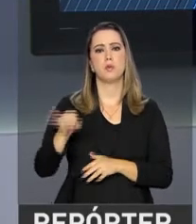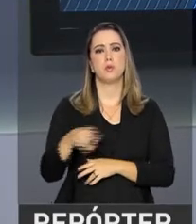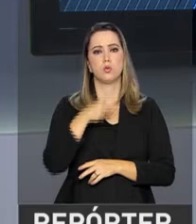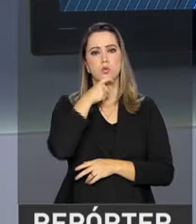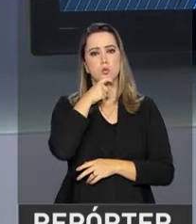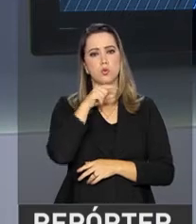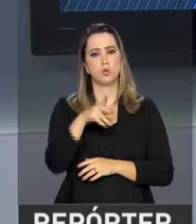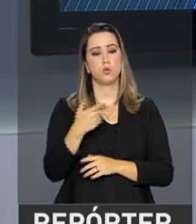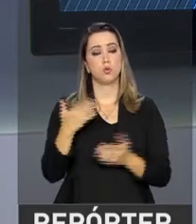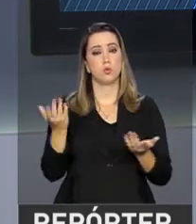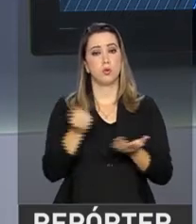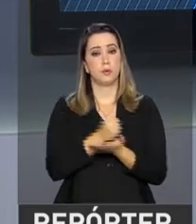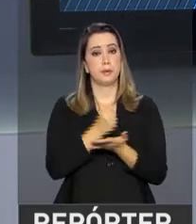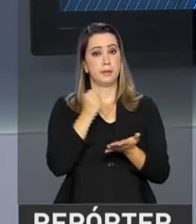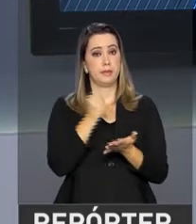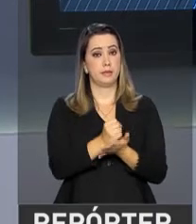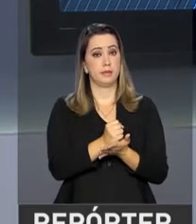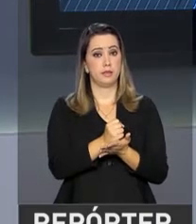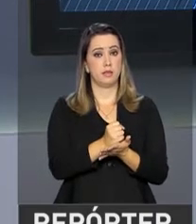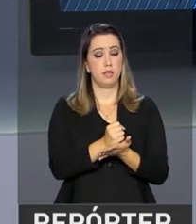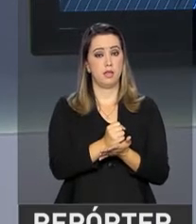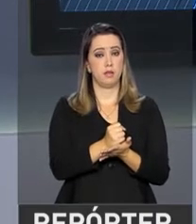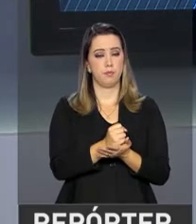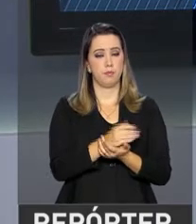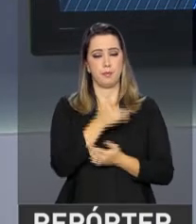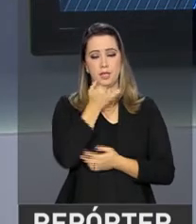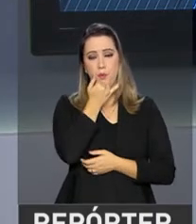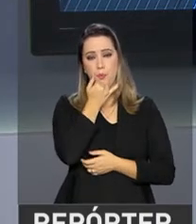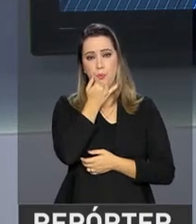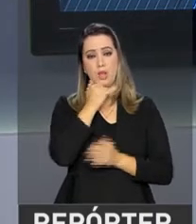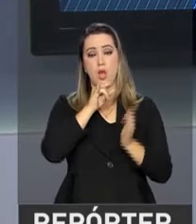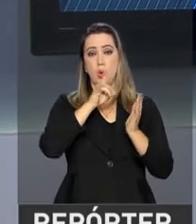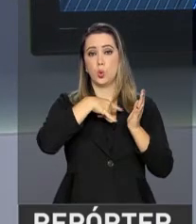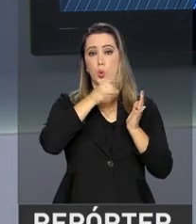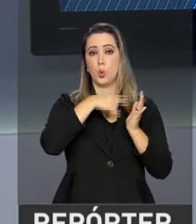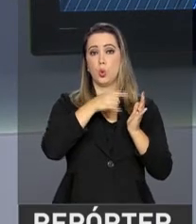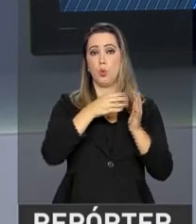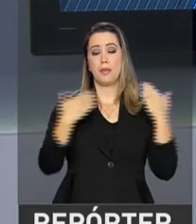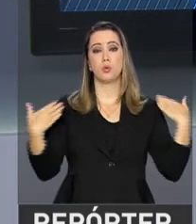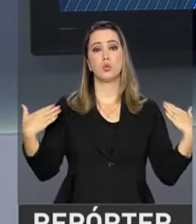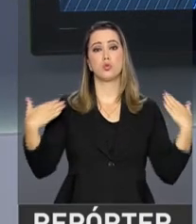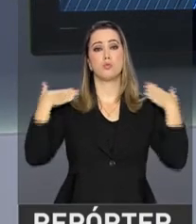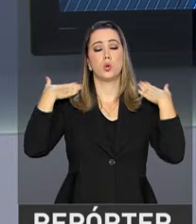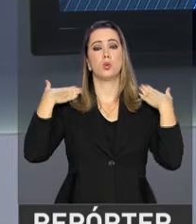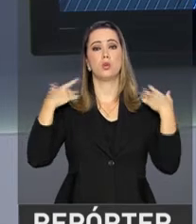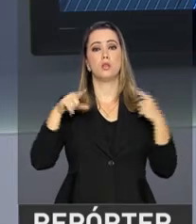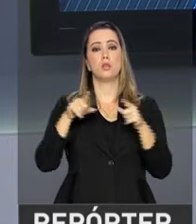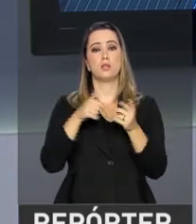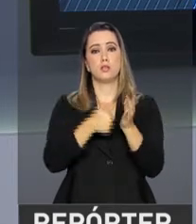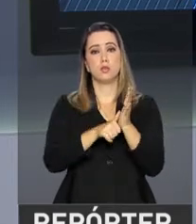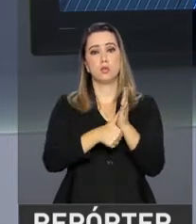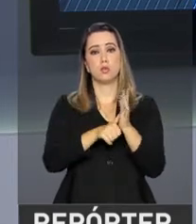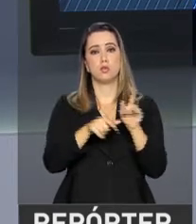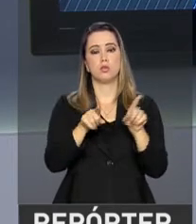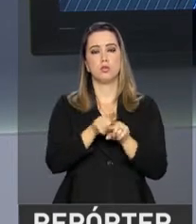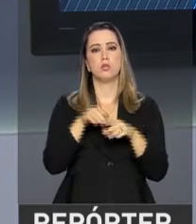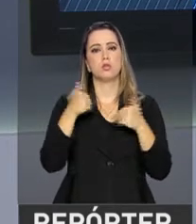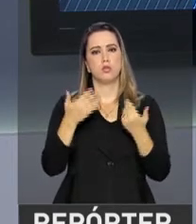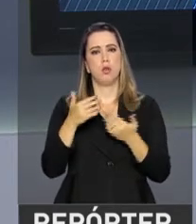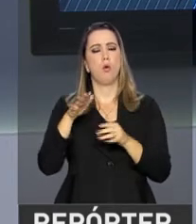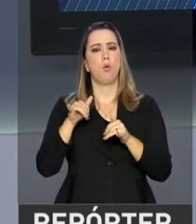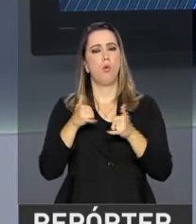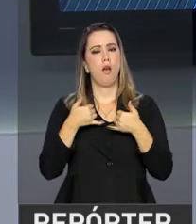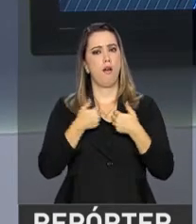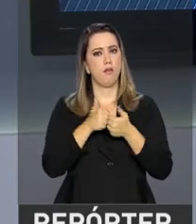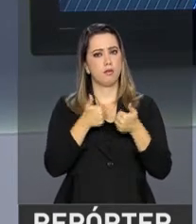julho a implantação da carteira digital de motorista. As companhias de aviação e de ônibus pediram e foi